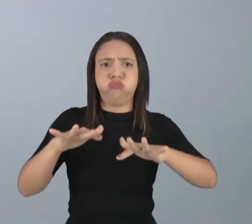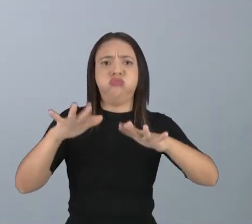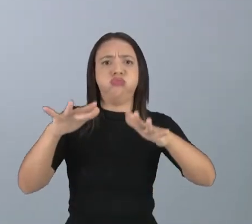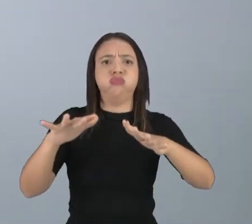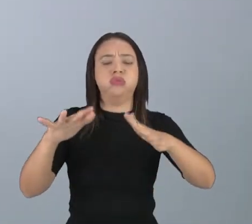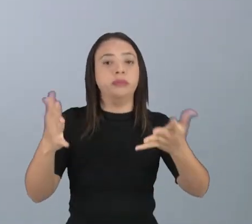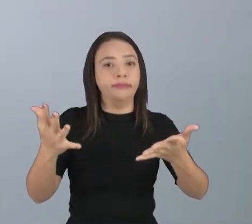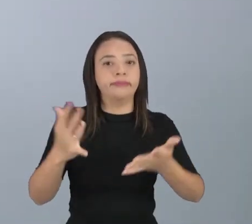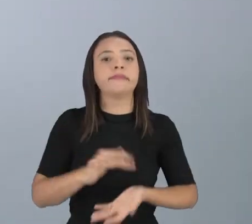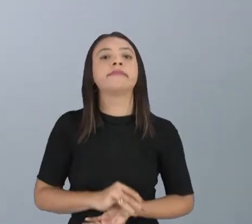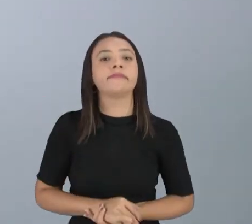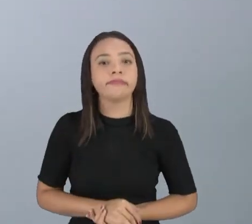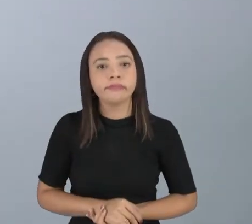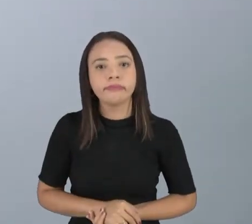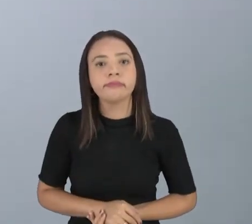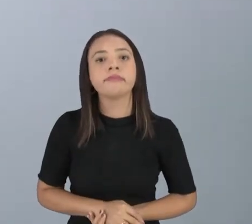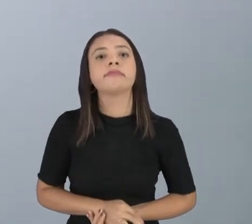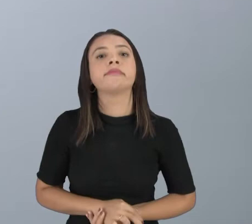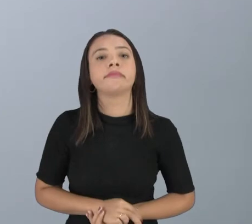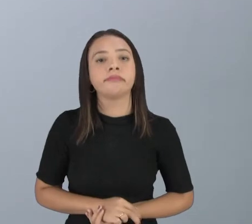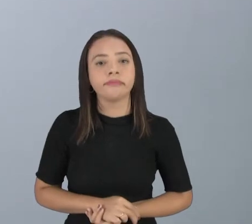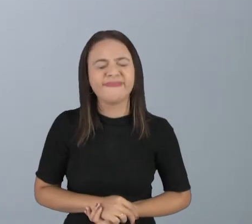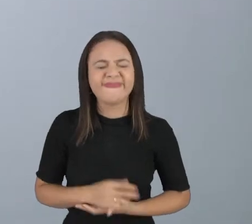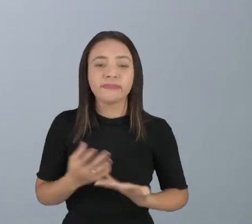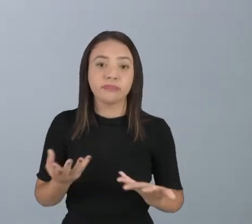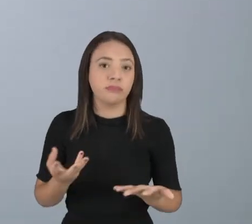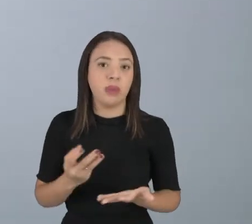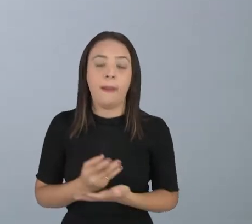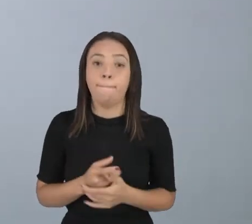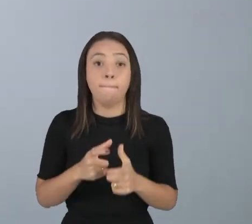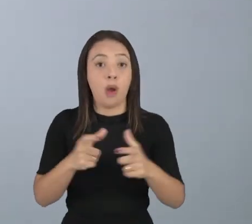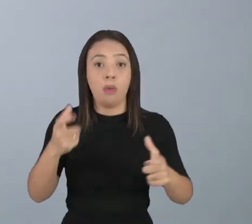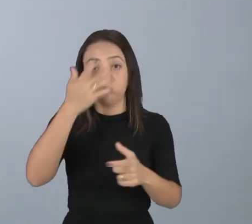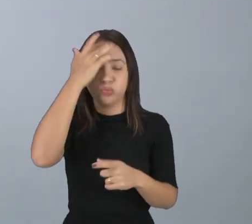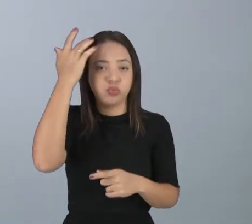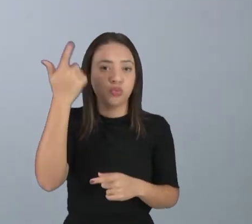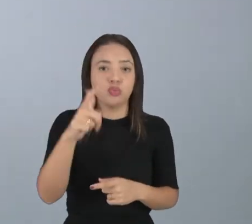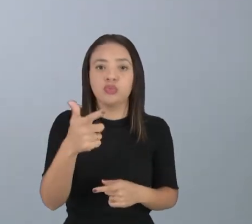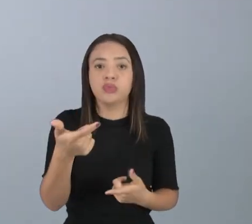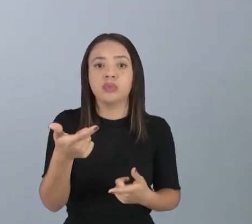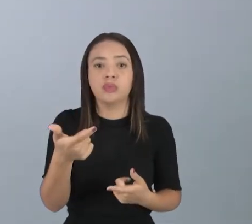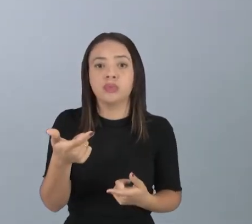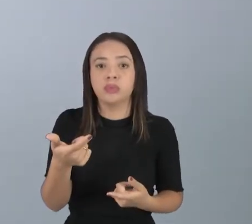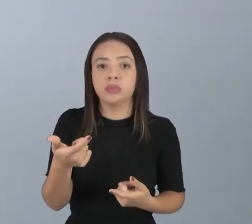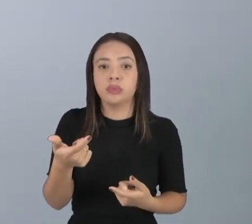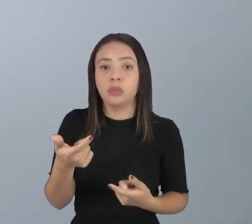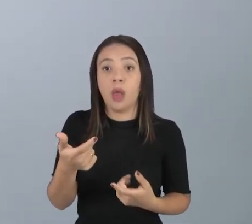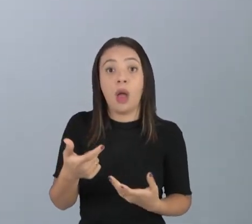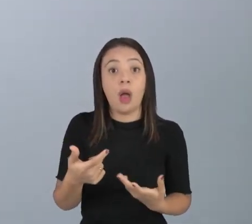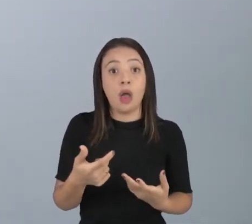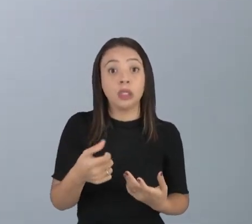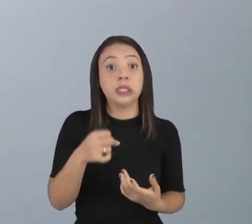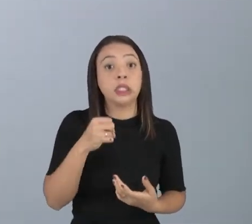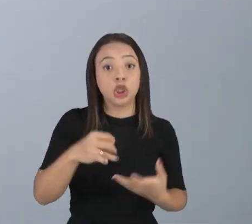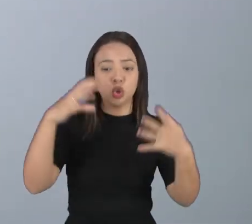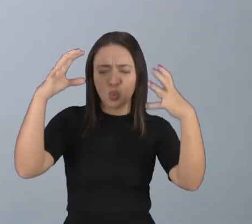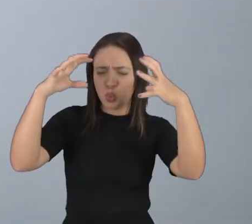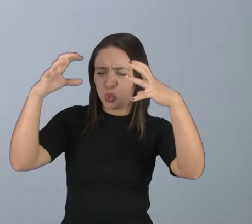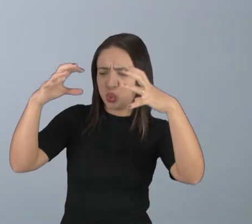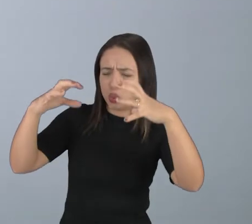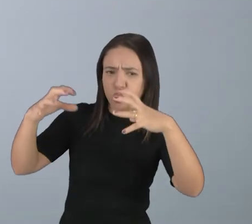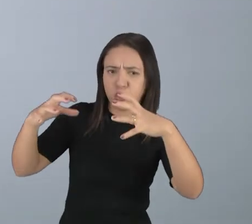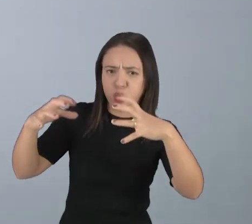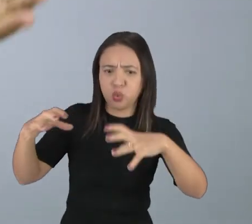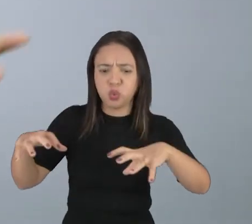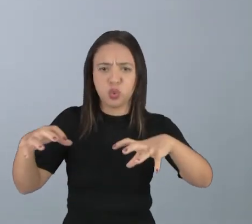uma residência livre de perigo de inundações, né? A própria água da chuva chega a alagar os bairros, as casas, as